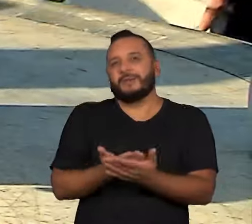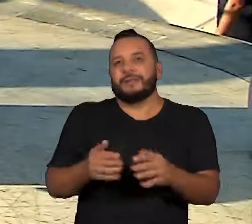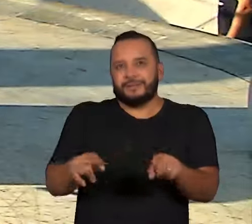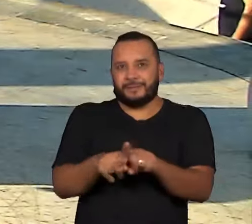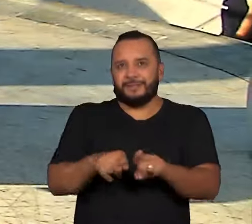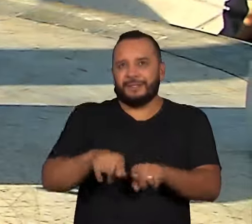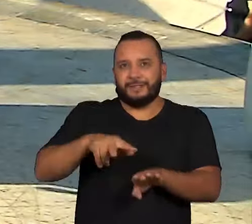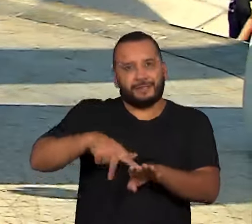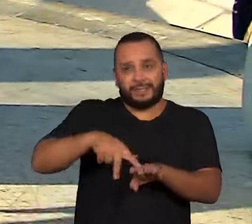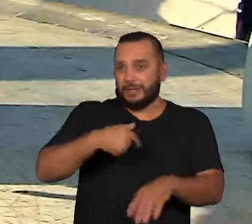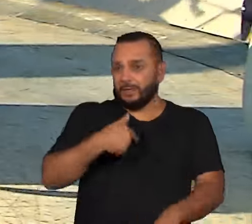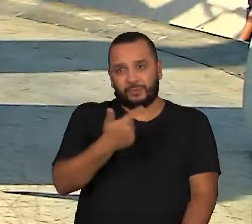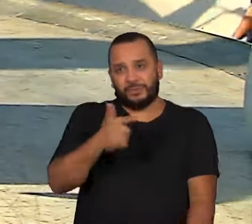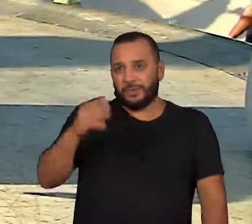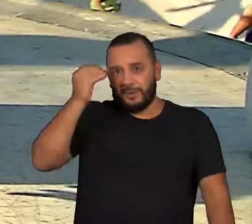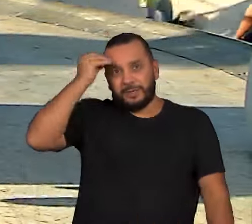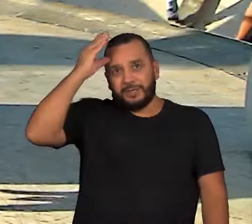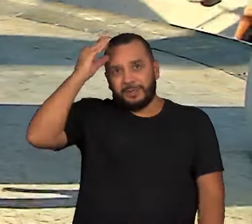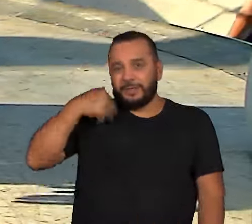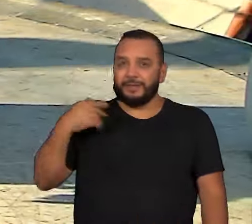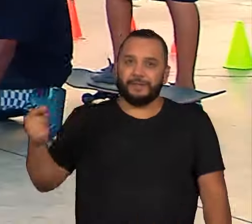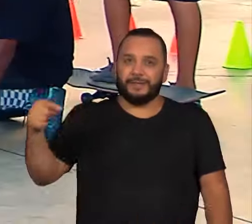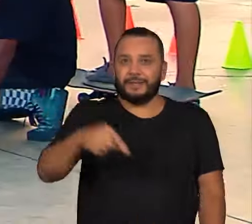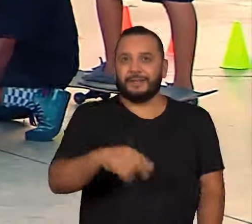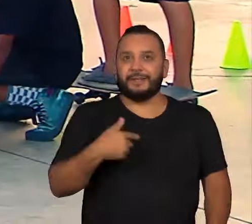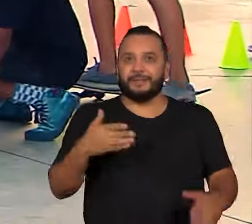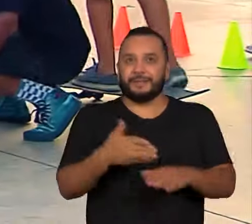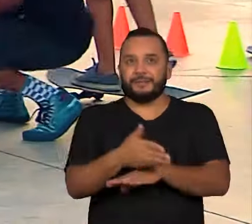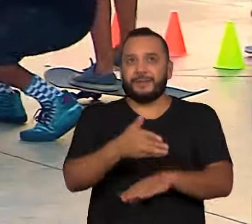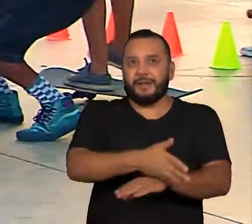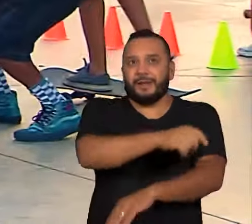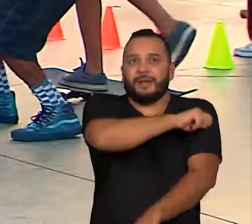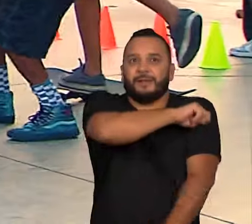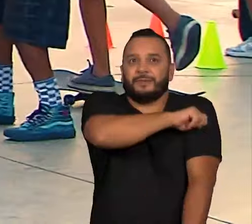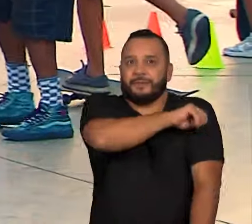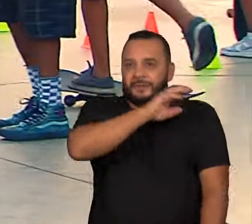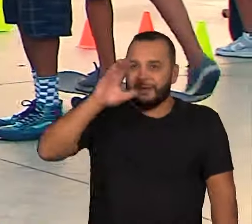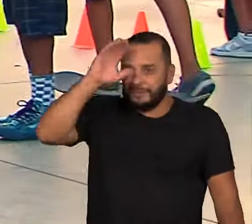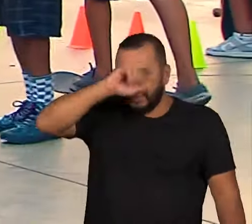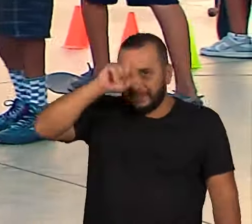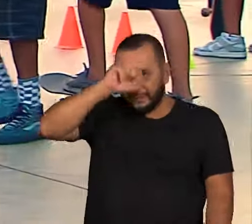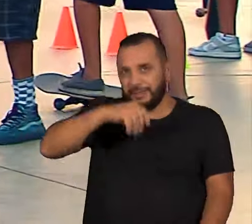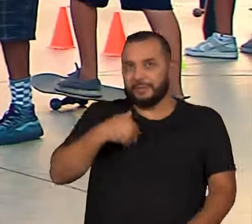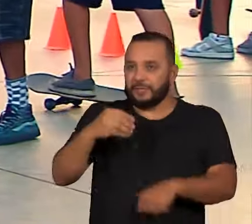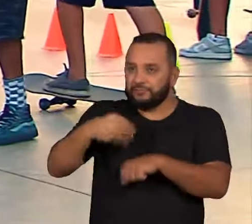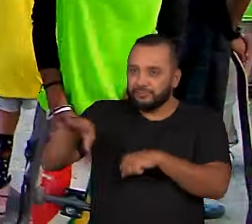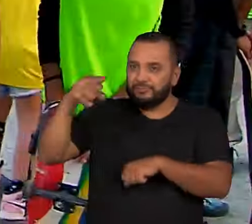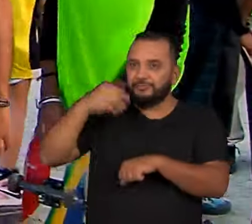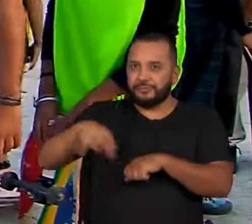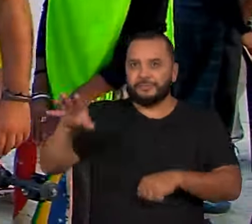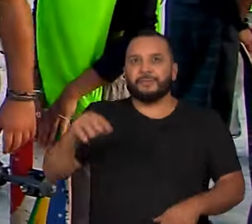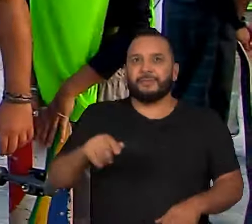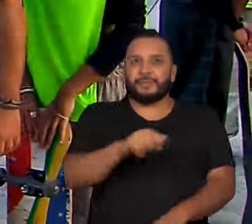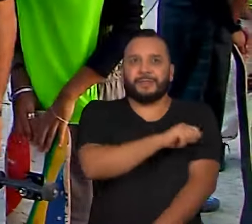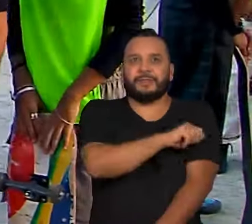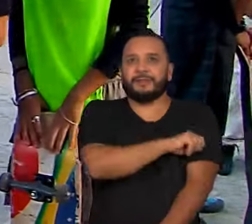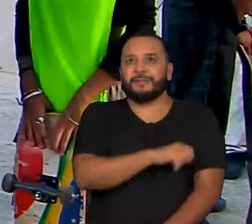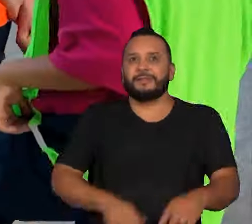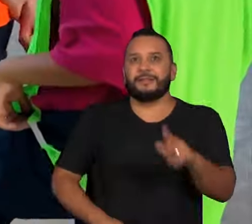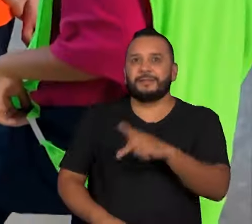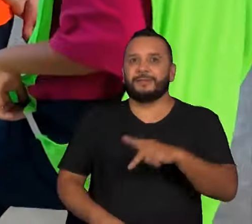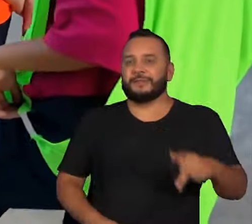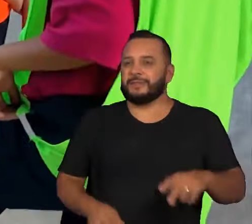não tenho conhecimento, eu resolvi vir aqui participar como aluno aqui para agregar conhecimento e poder estar passando para os estudantes. Os professores